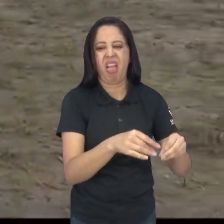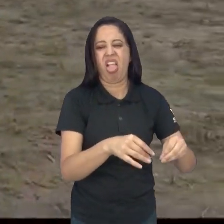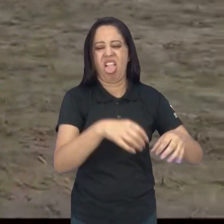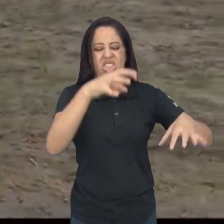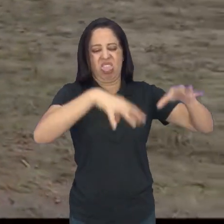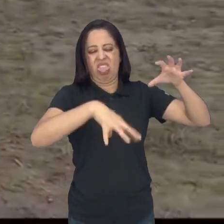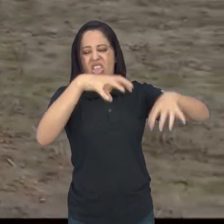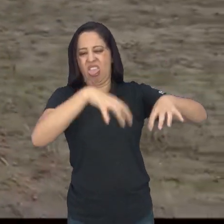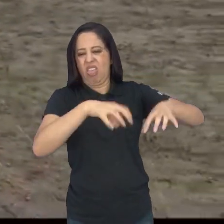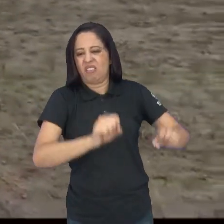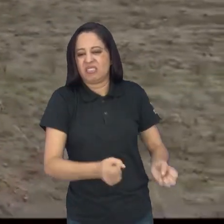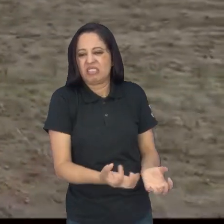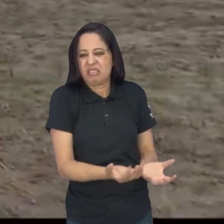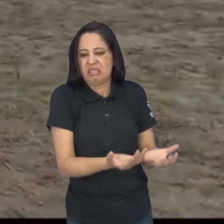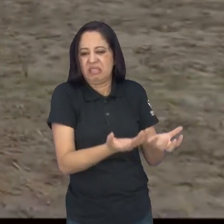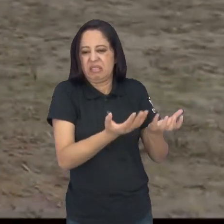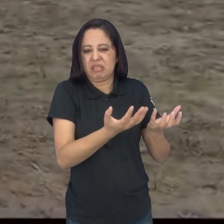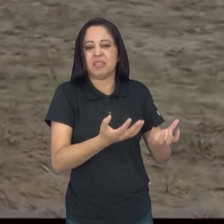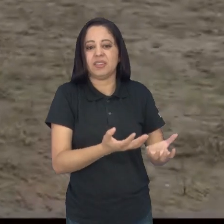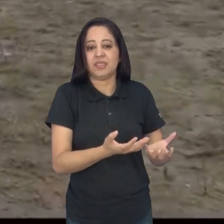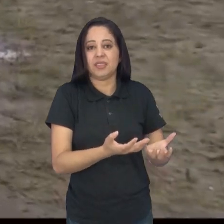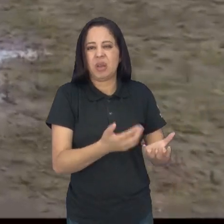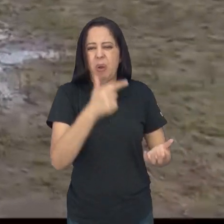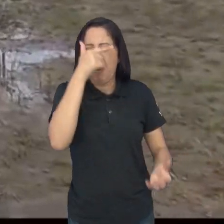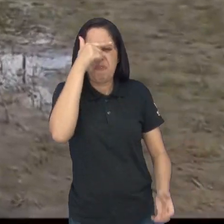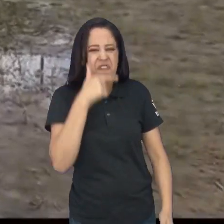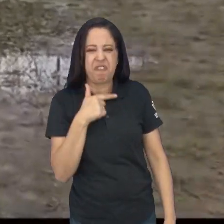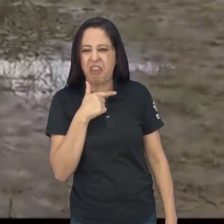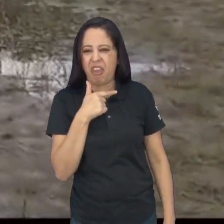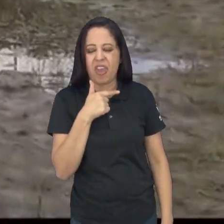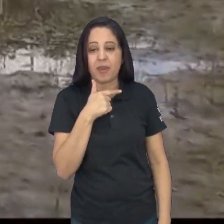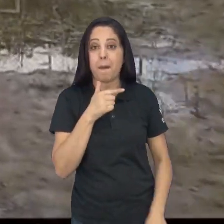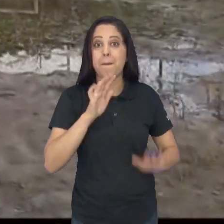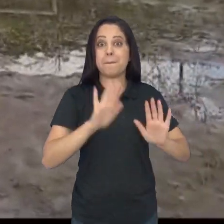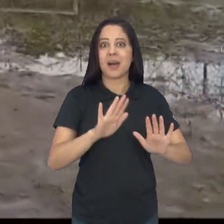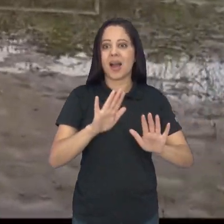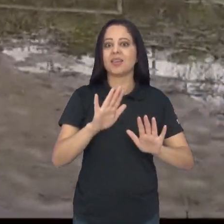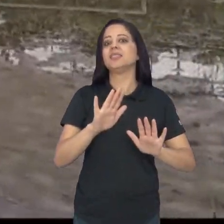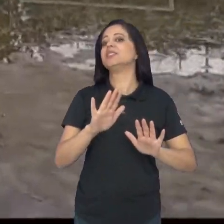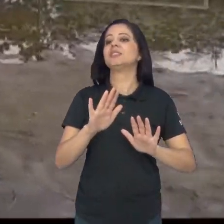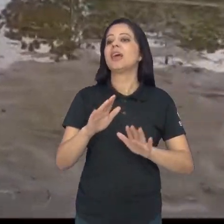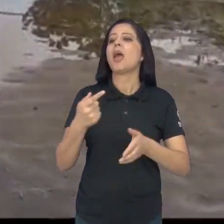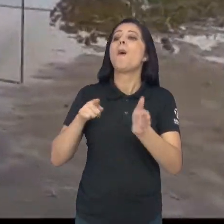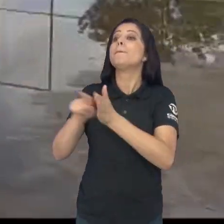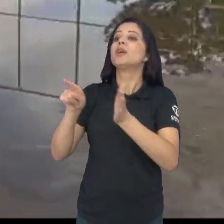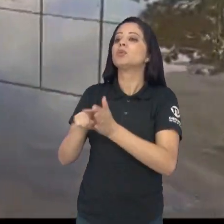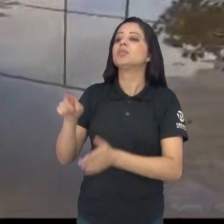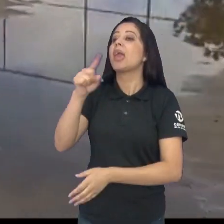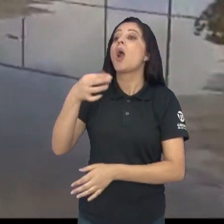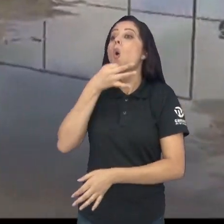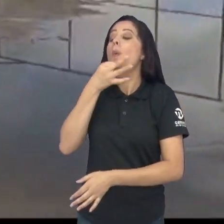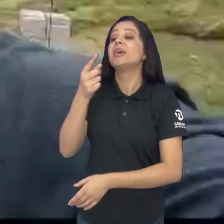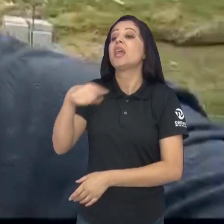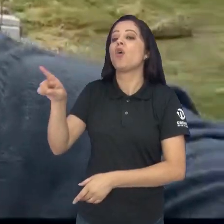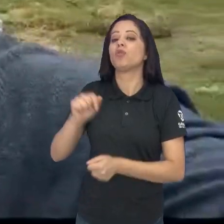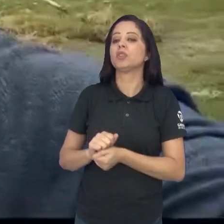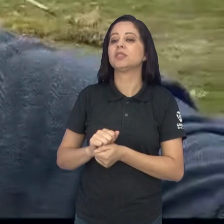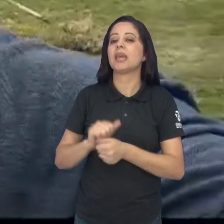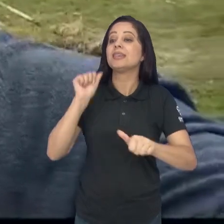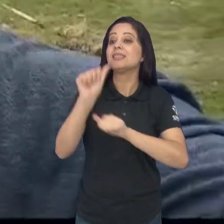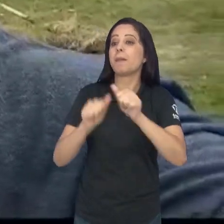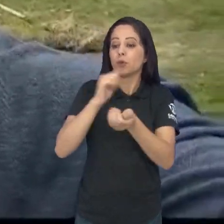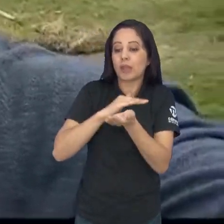vira uma piscina, coisa horrível. Temos um papo aqui com a comunidade falando o que vocês acham de trocar esse piso pela